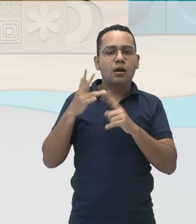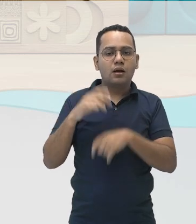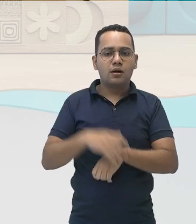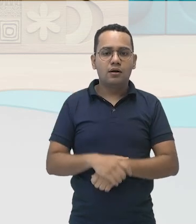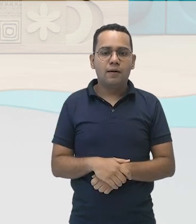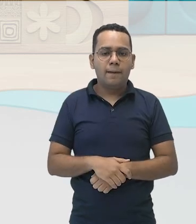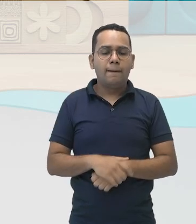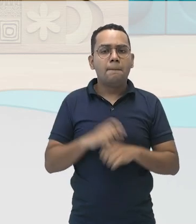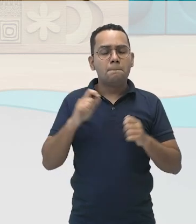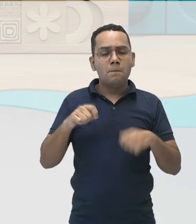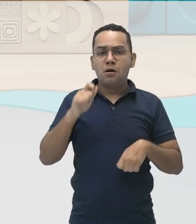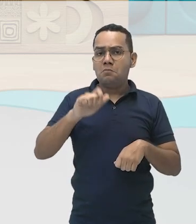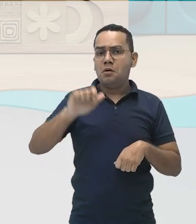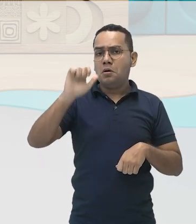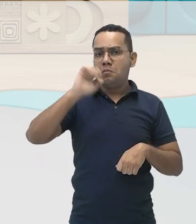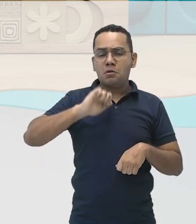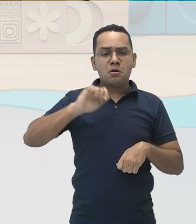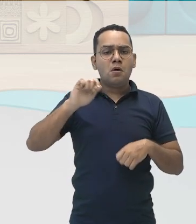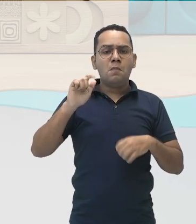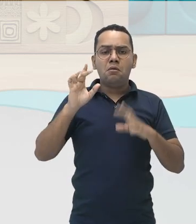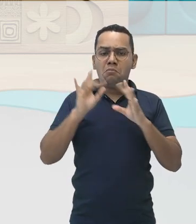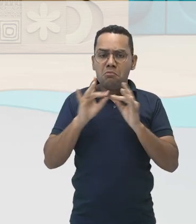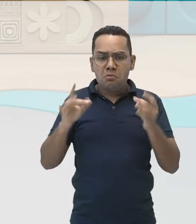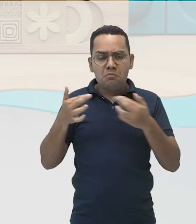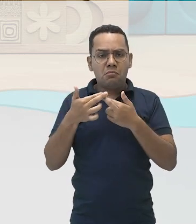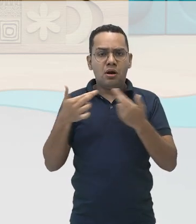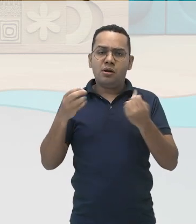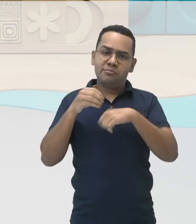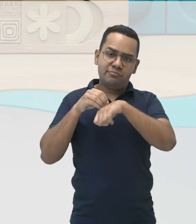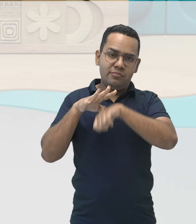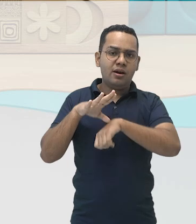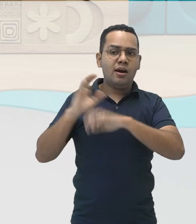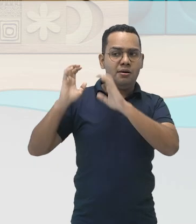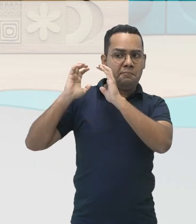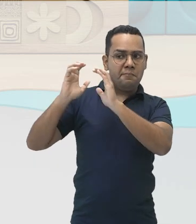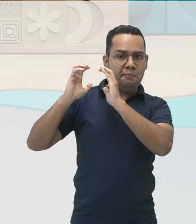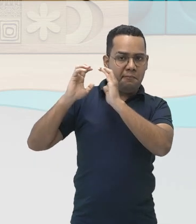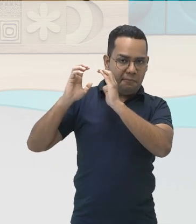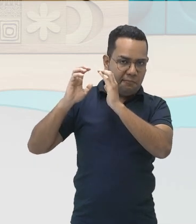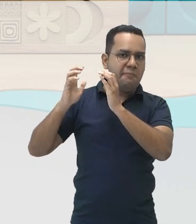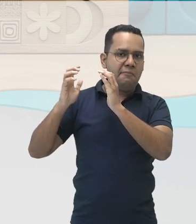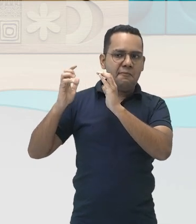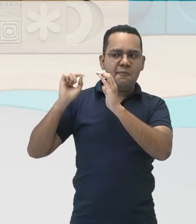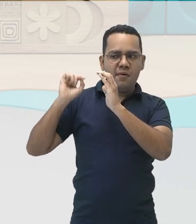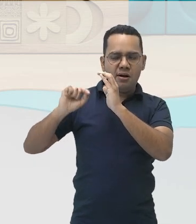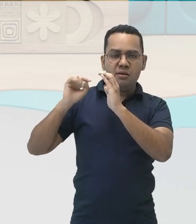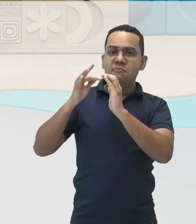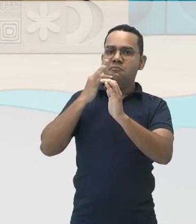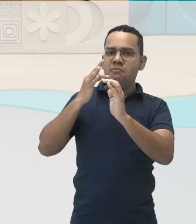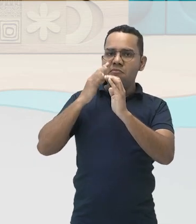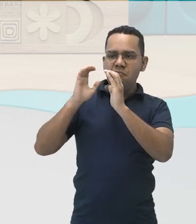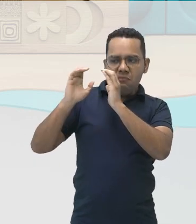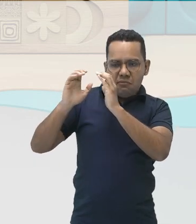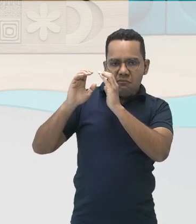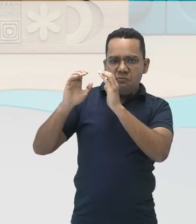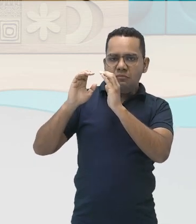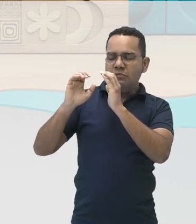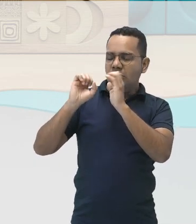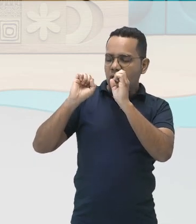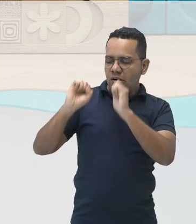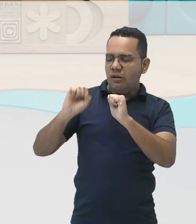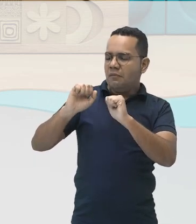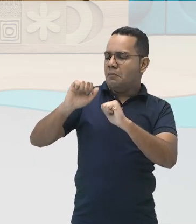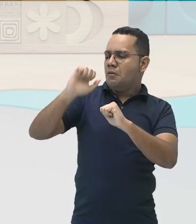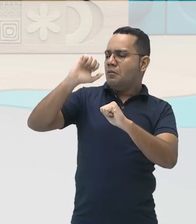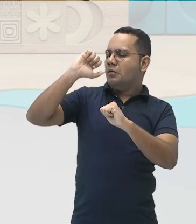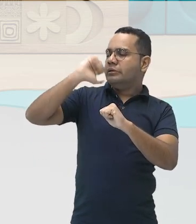reposição hídrica e de sais minerais. E aqui eu dei a dica da água de coco, que além de trazer essa reposição hídrica, ela também